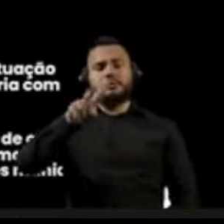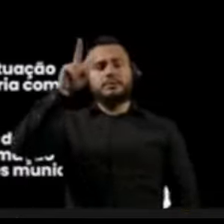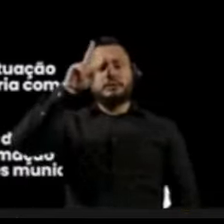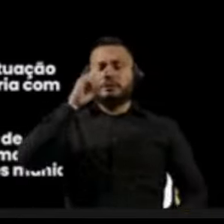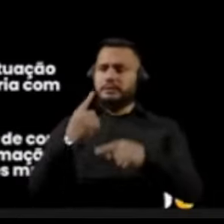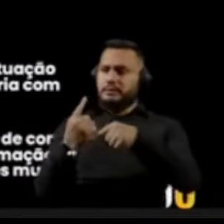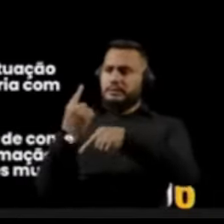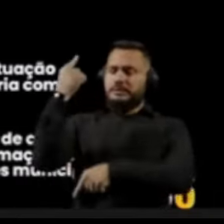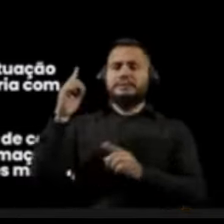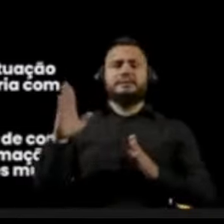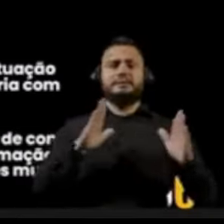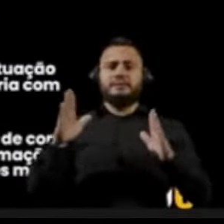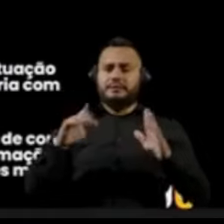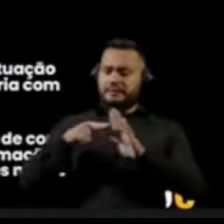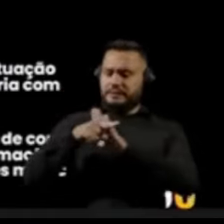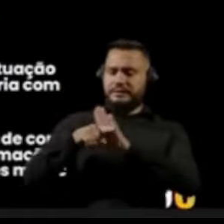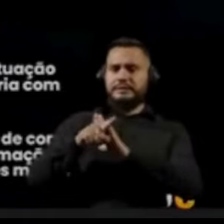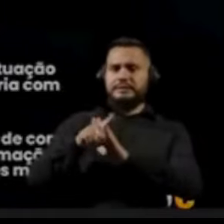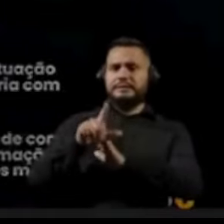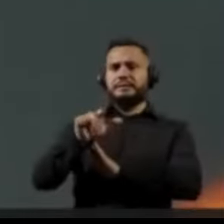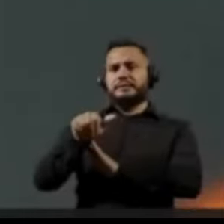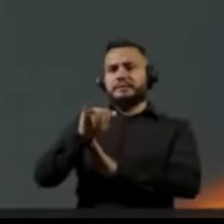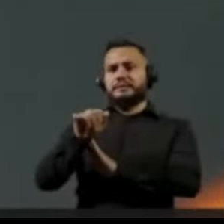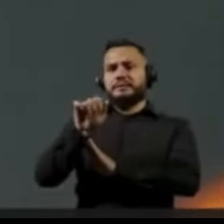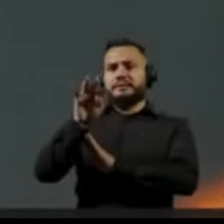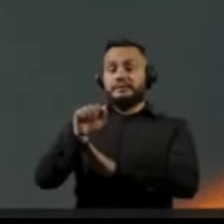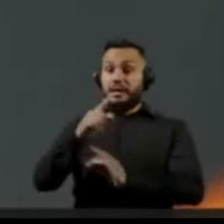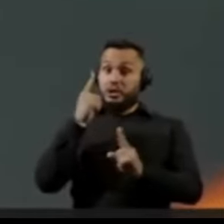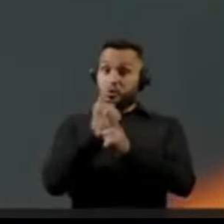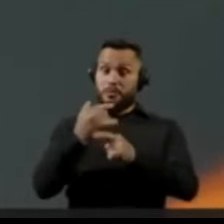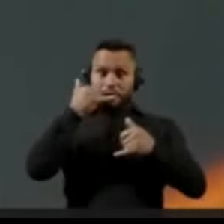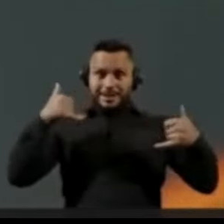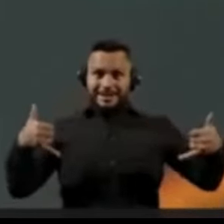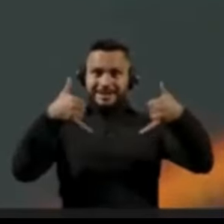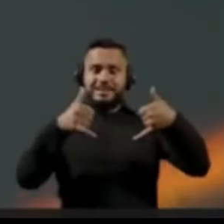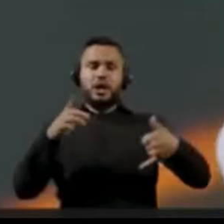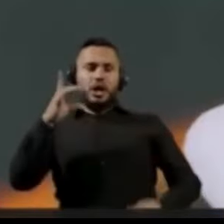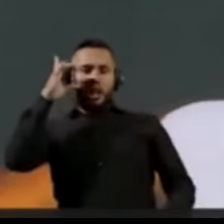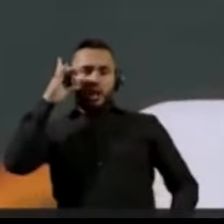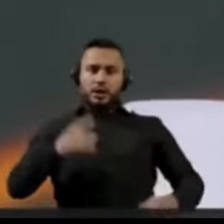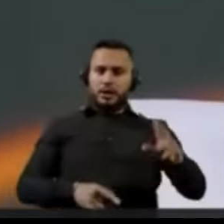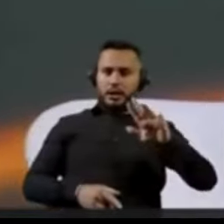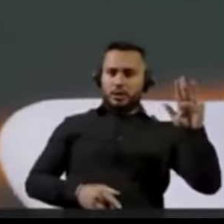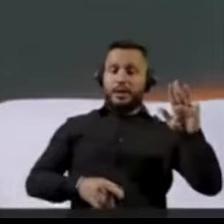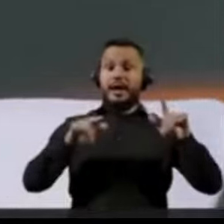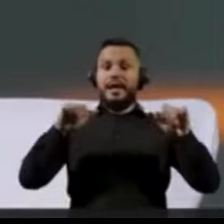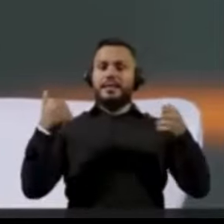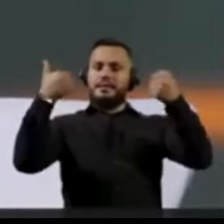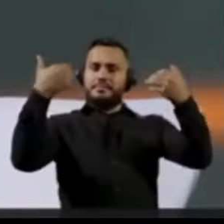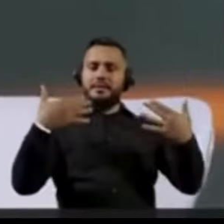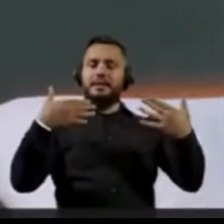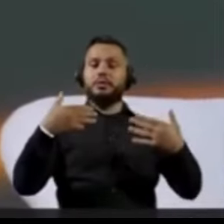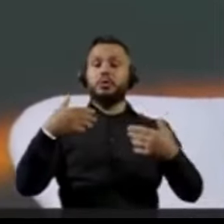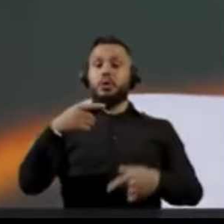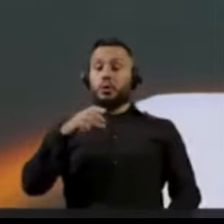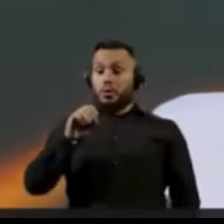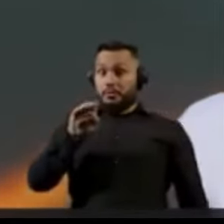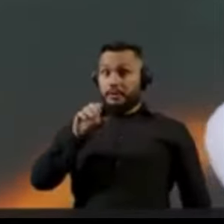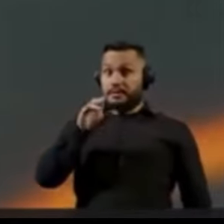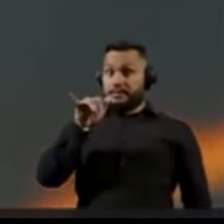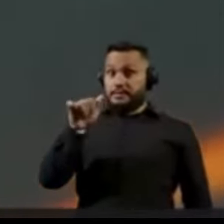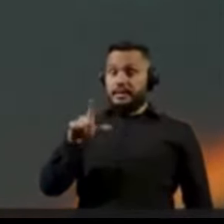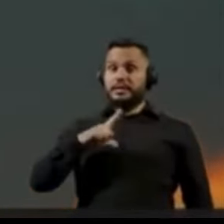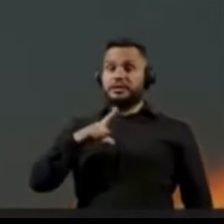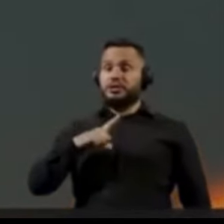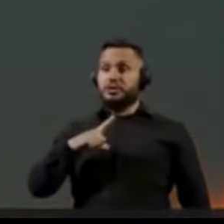Lava Jato, foi pego a interceptação telefônica, onde a Dilma liga para o Lula dizendo que o Messias tinha um ofício para ele ser nomeado ministro e não ser preso? Vocês